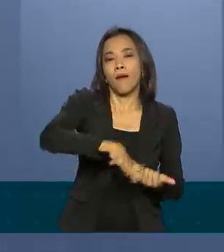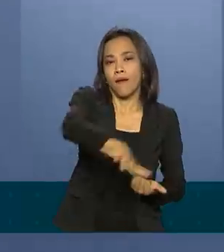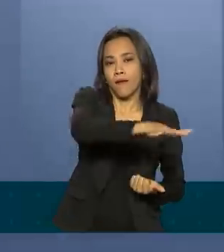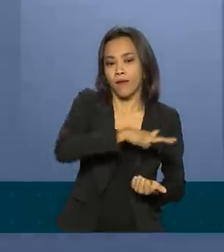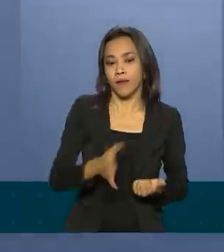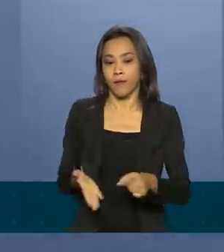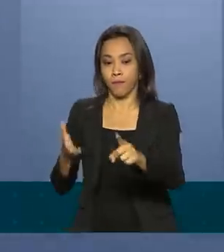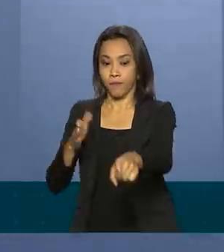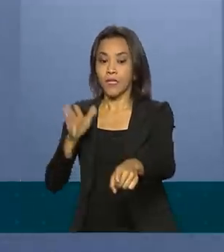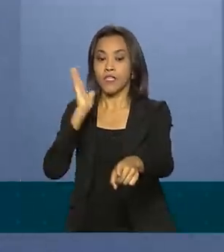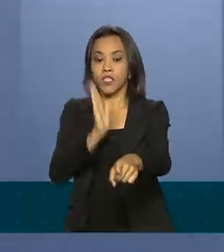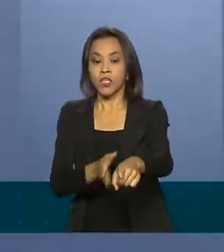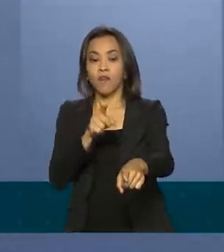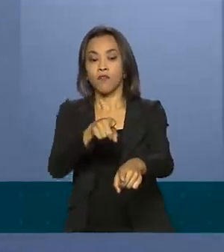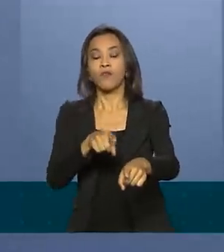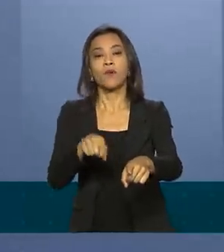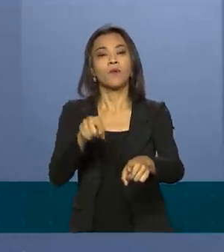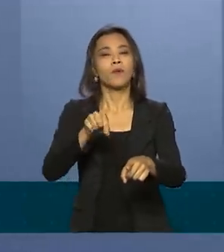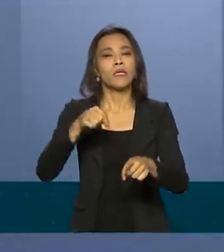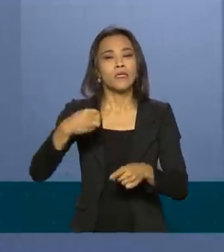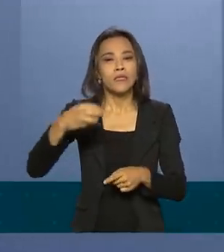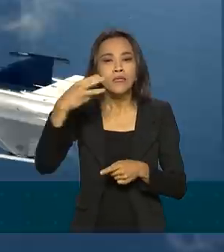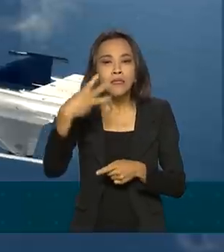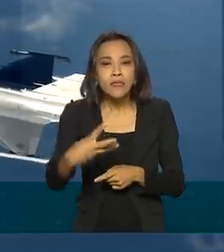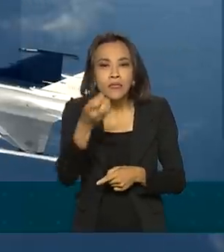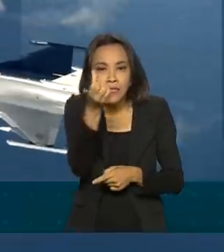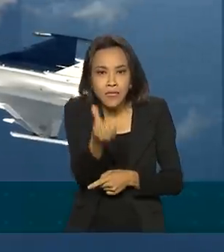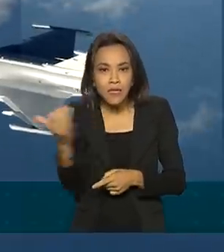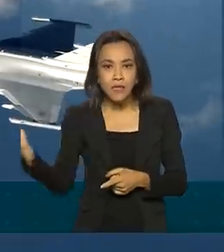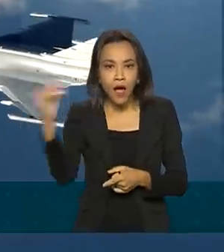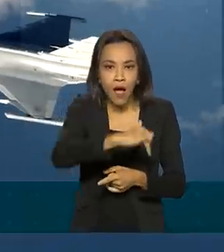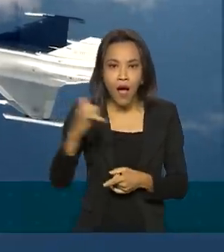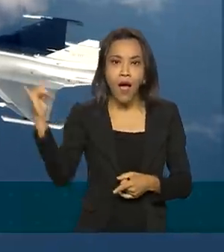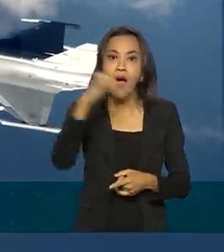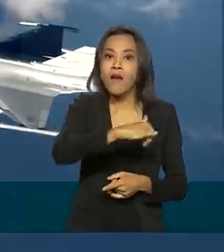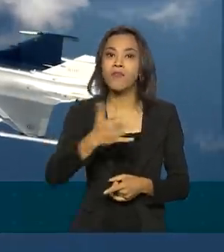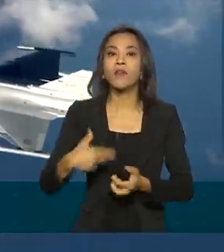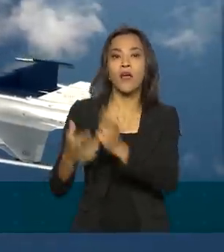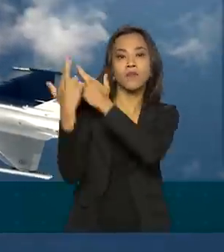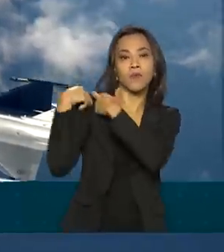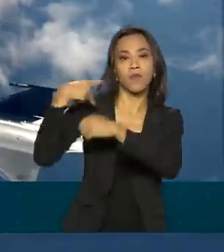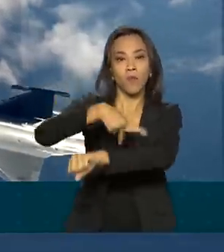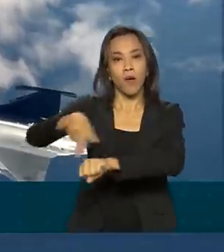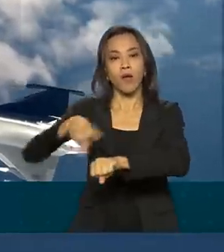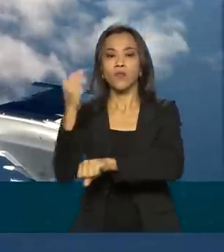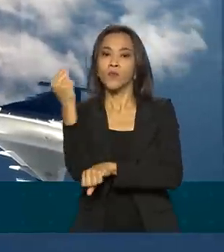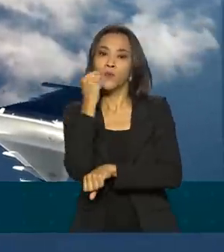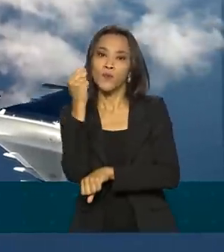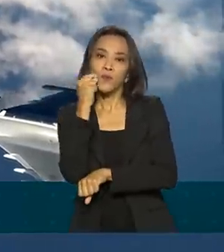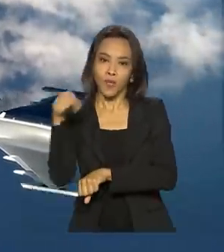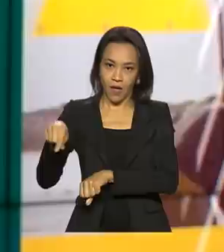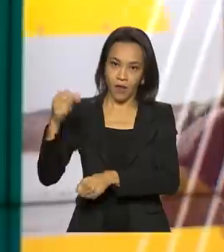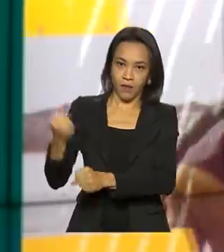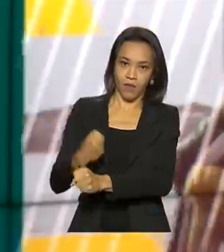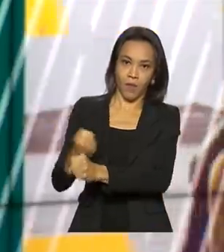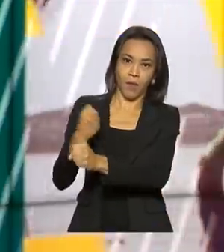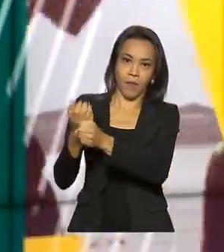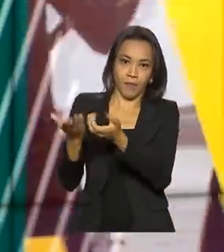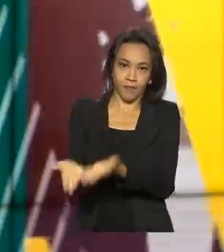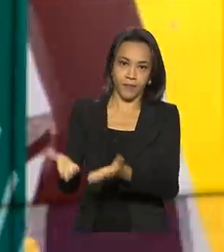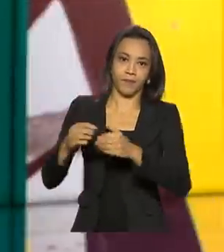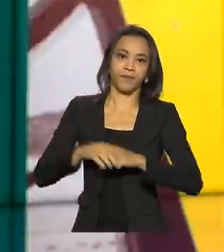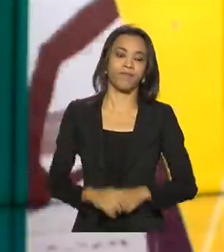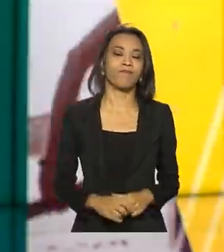que foram encomendados pela FAB junto à empresa sueca responsável pela fabricação dos caças